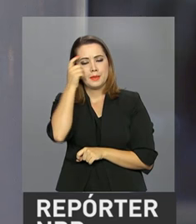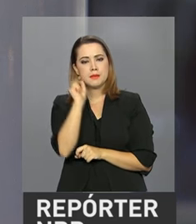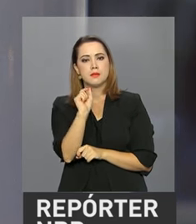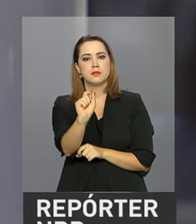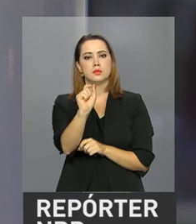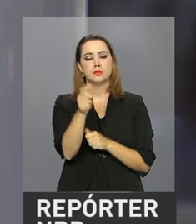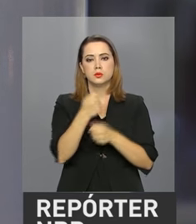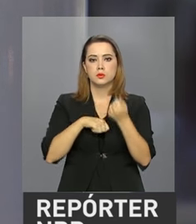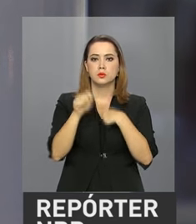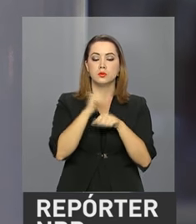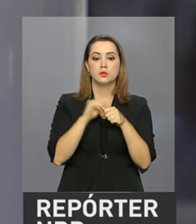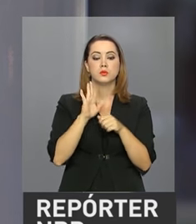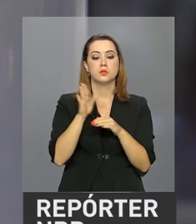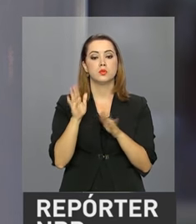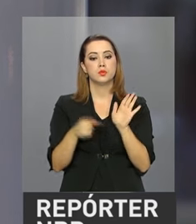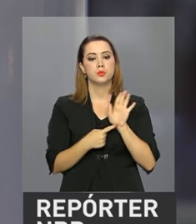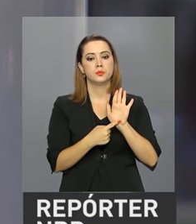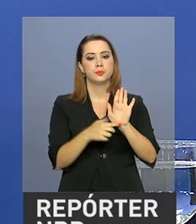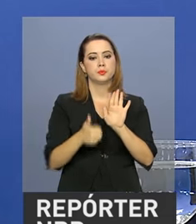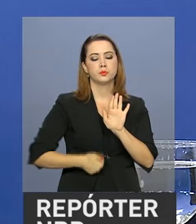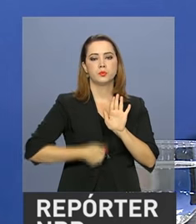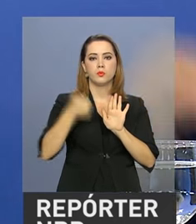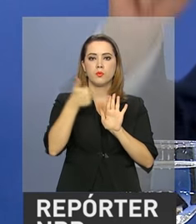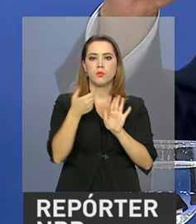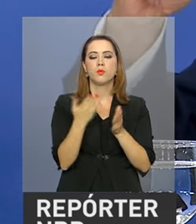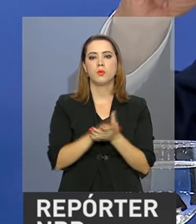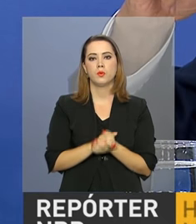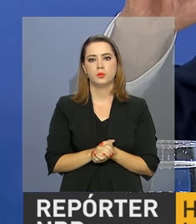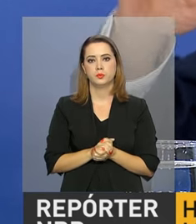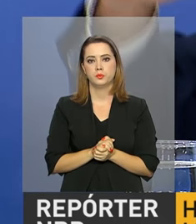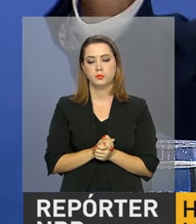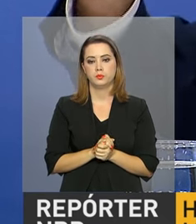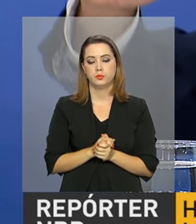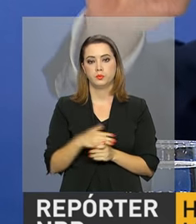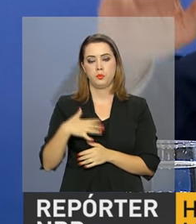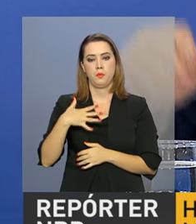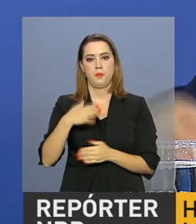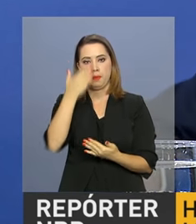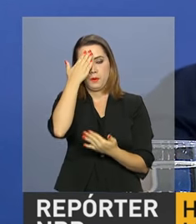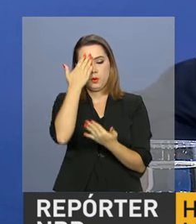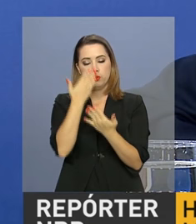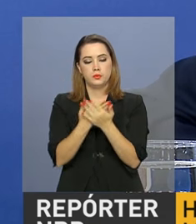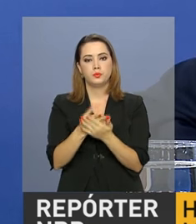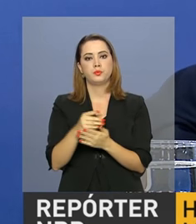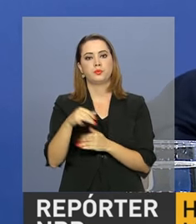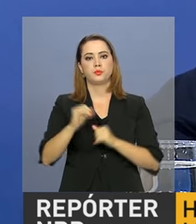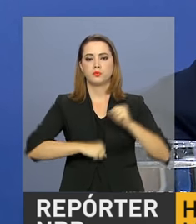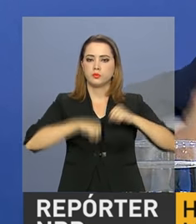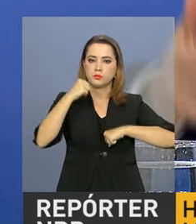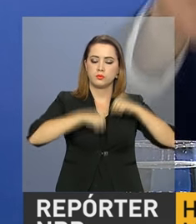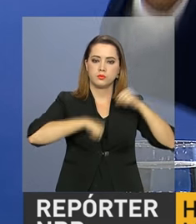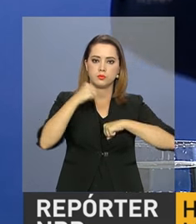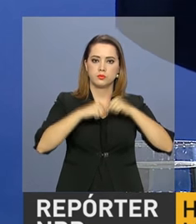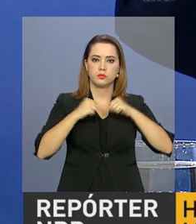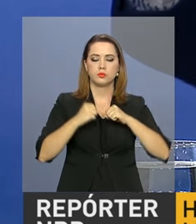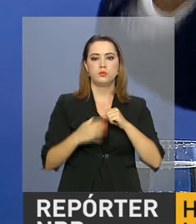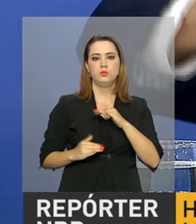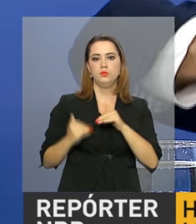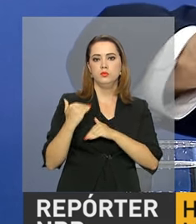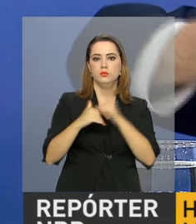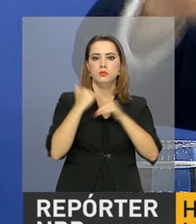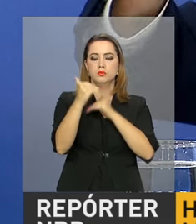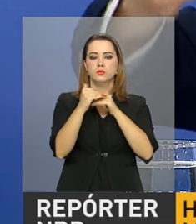já apresenta melhoria nos índices de confiança. A confiança da indústria sobe, a confiança do